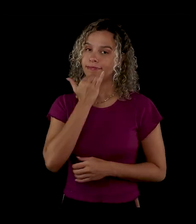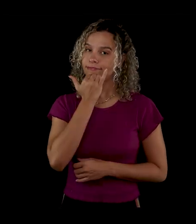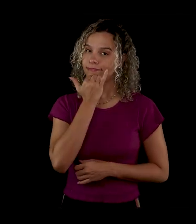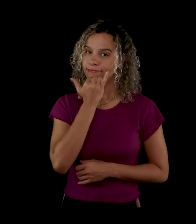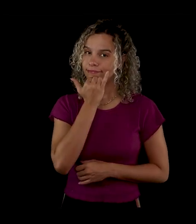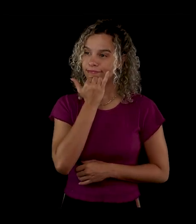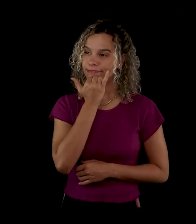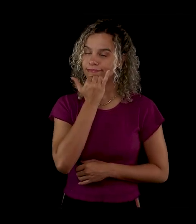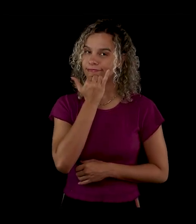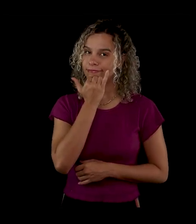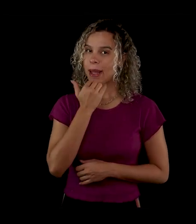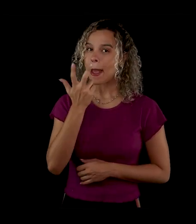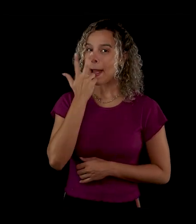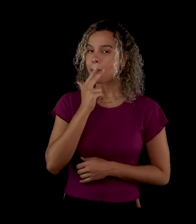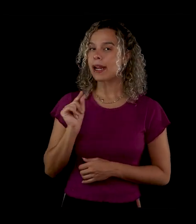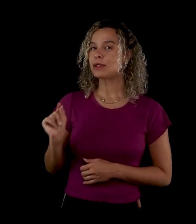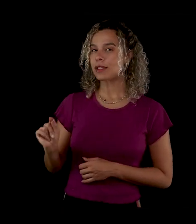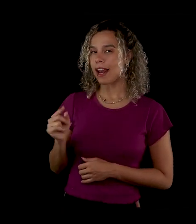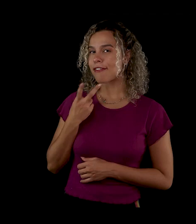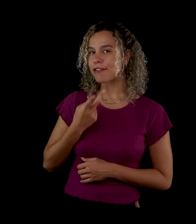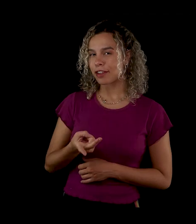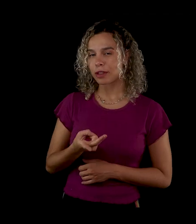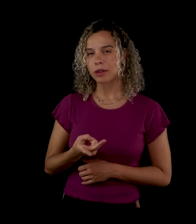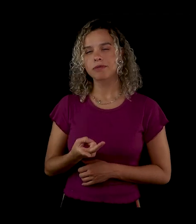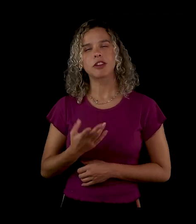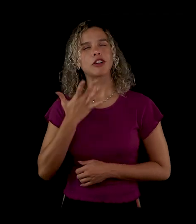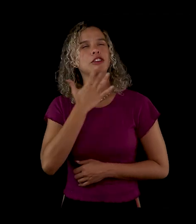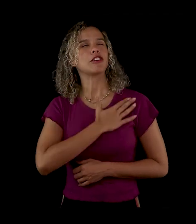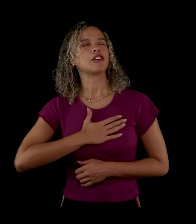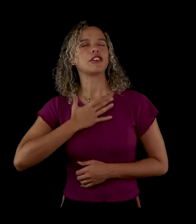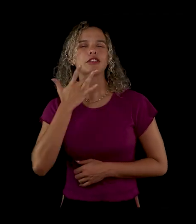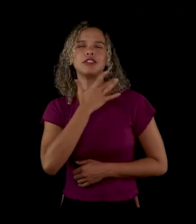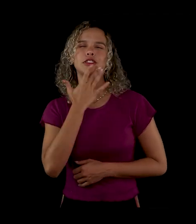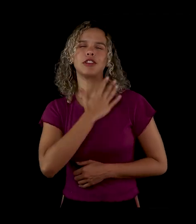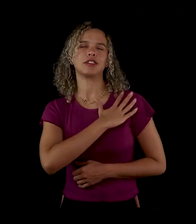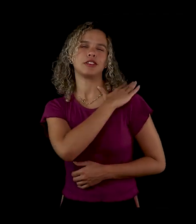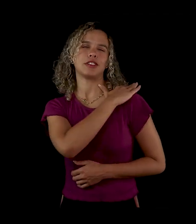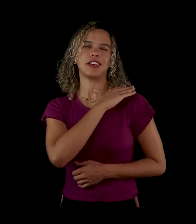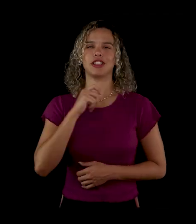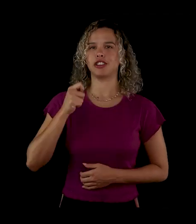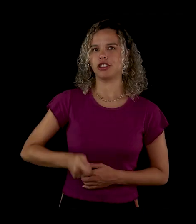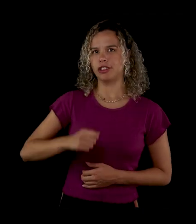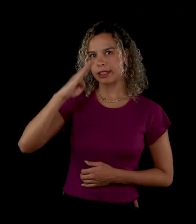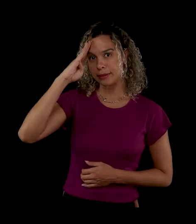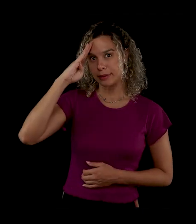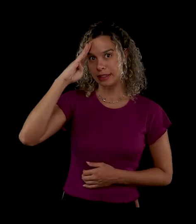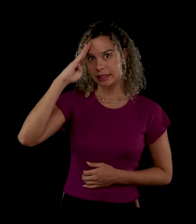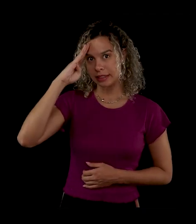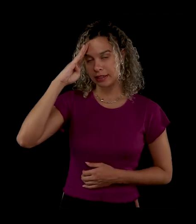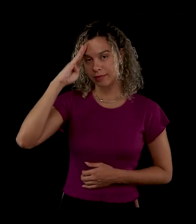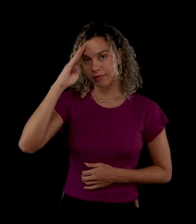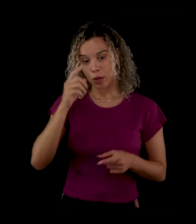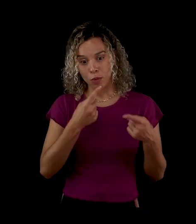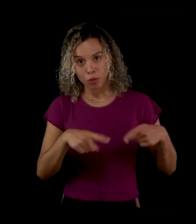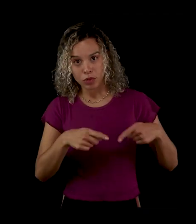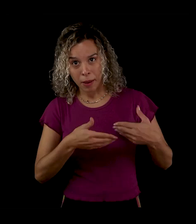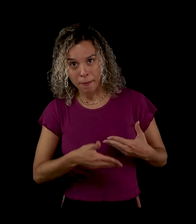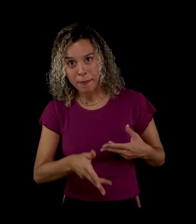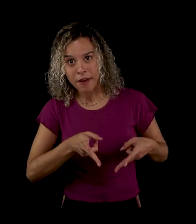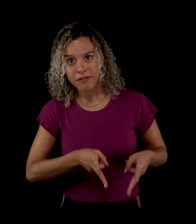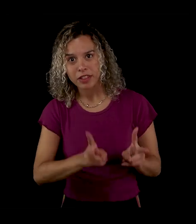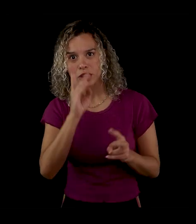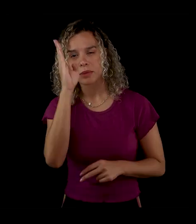inevitavelmente dá a impressão de dizer como era gostoso a ditadura militar. Para Frente